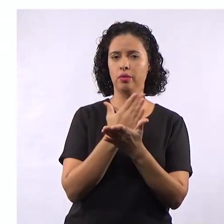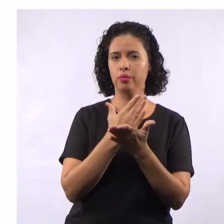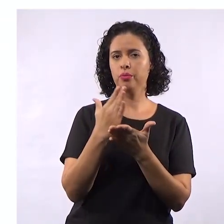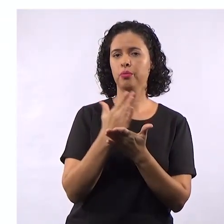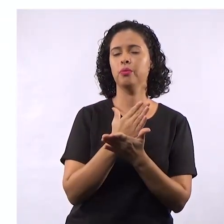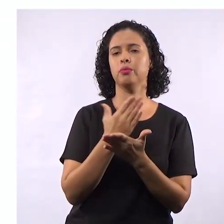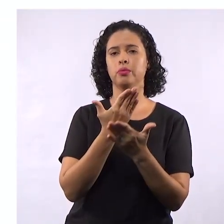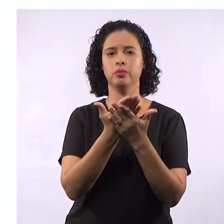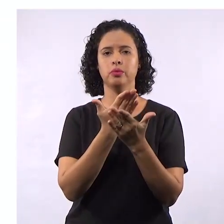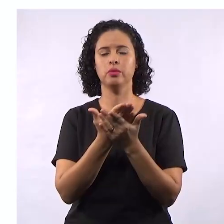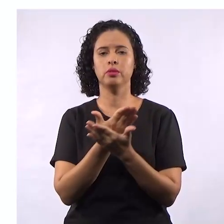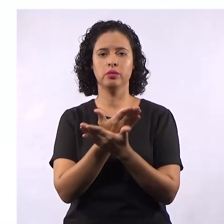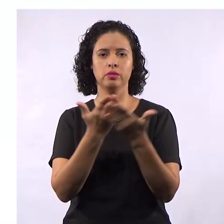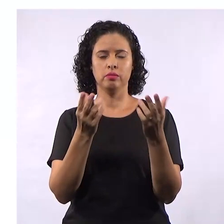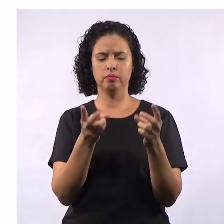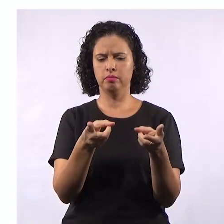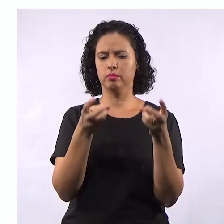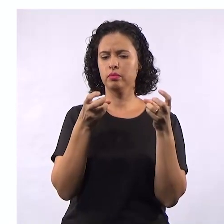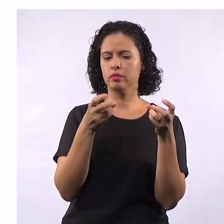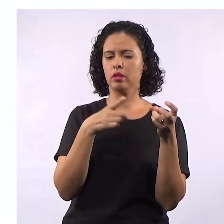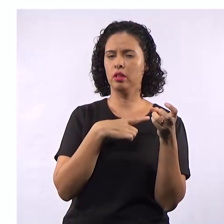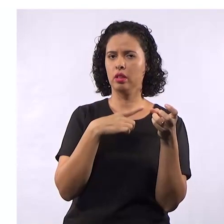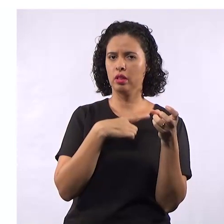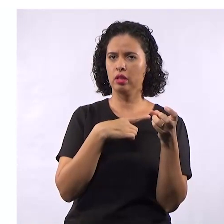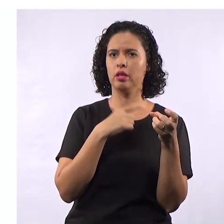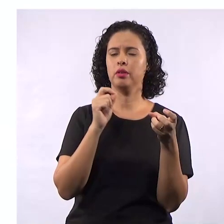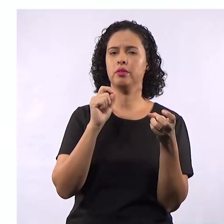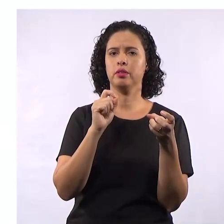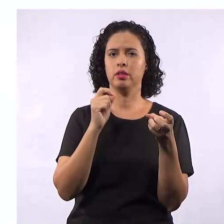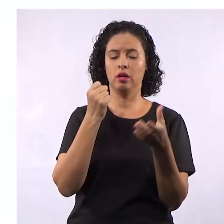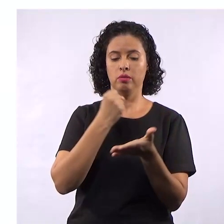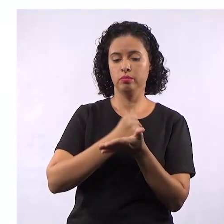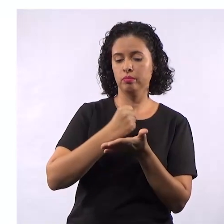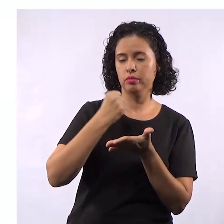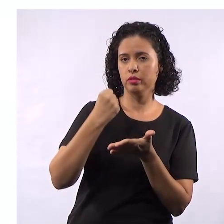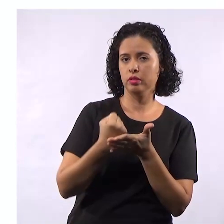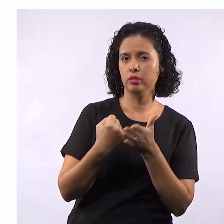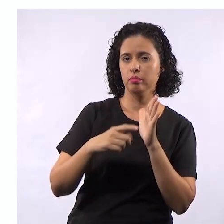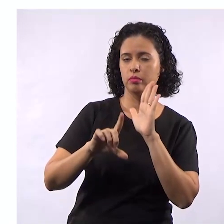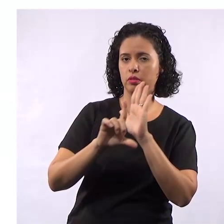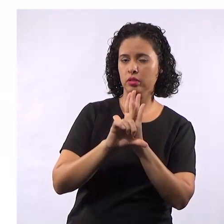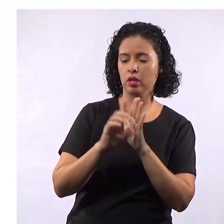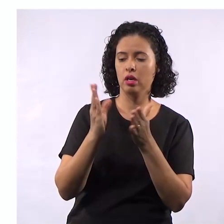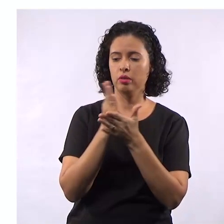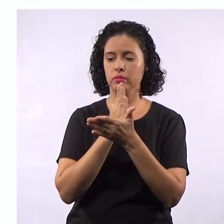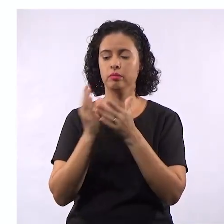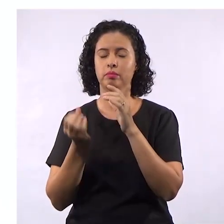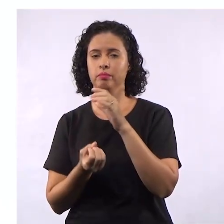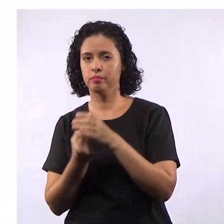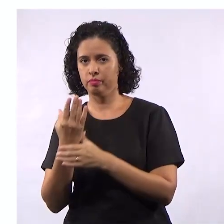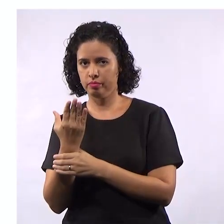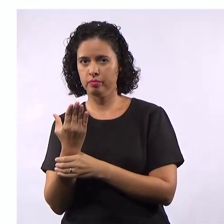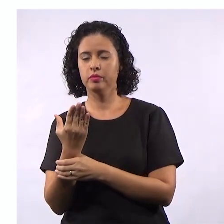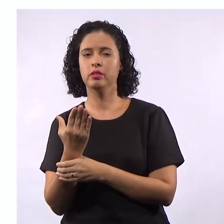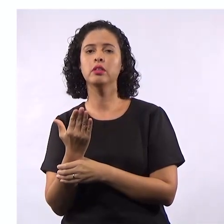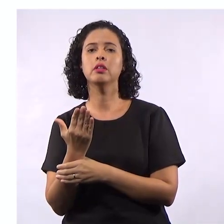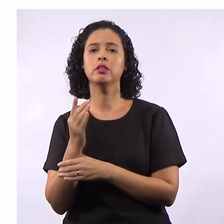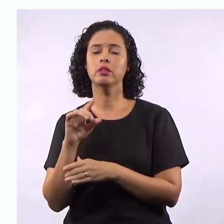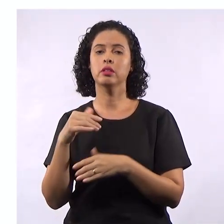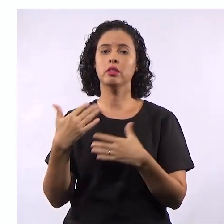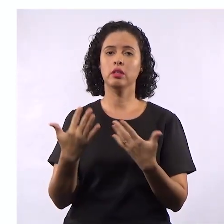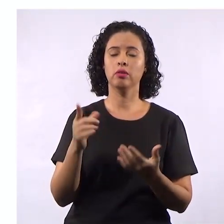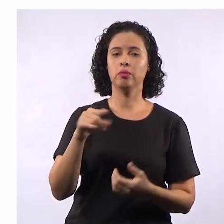tá? E temos o condomínio, né? Que você já sabe sobre o condomínio, a controvérsia na doutrina, né? Quando se